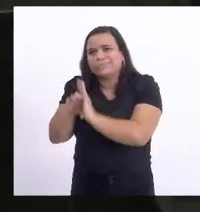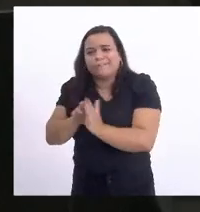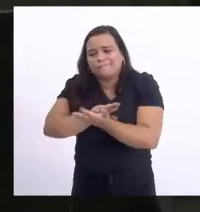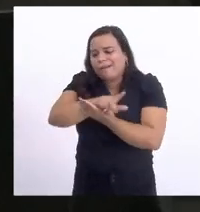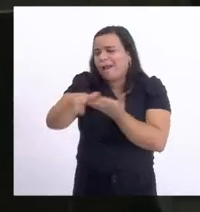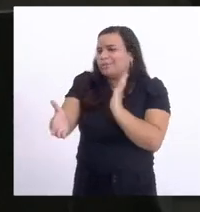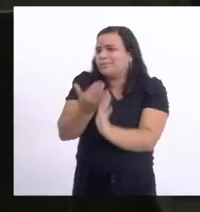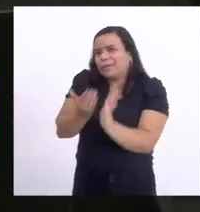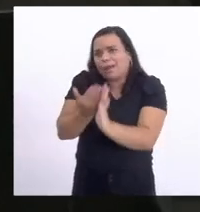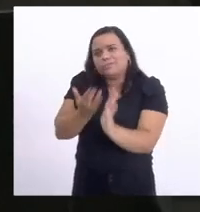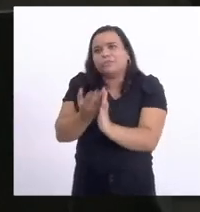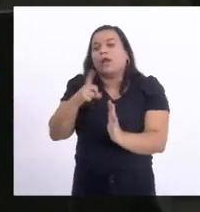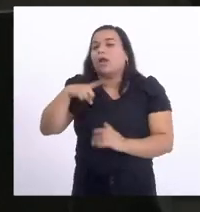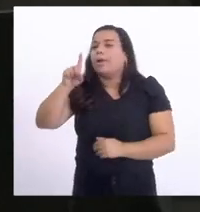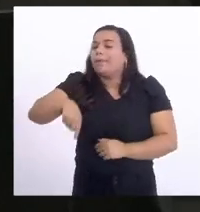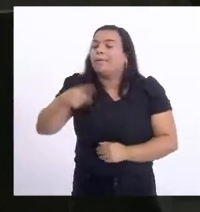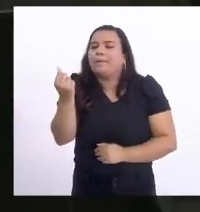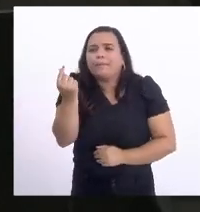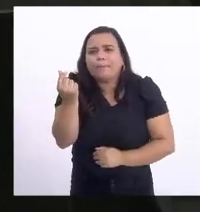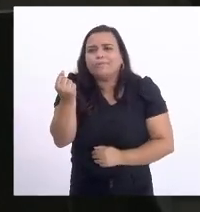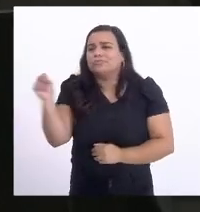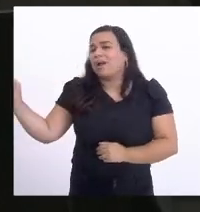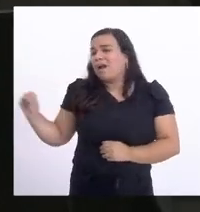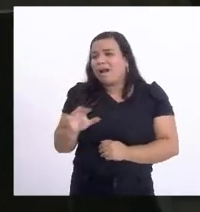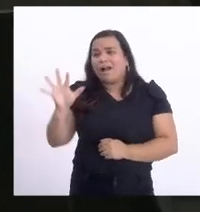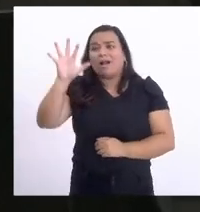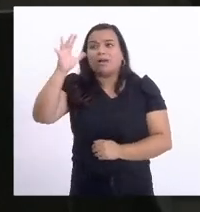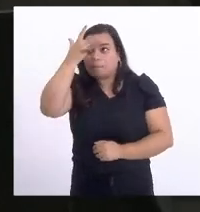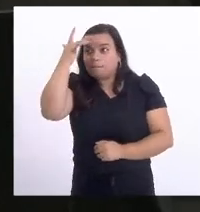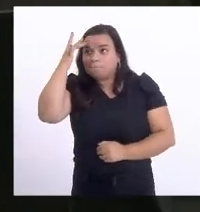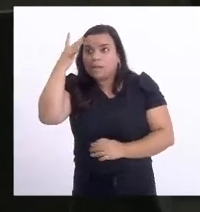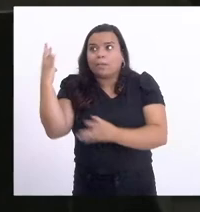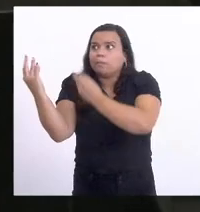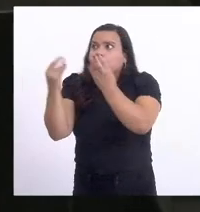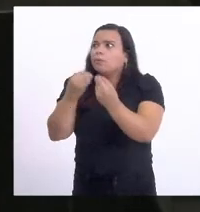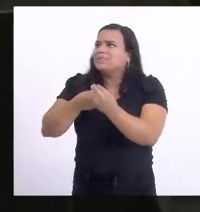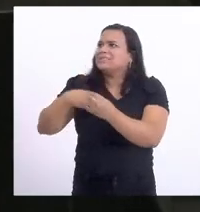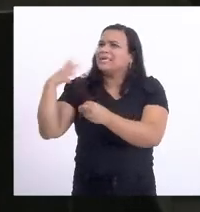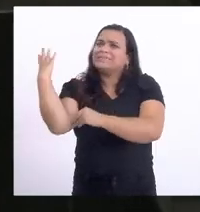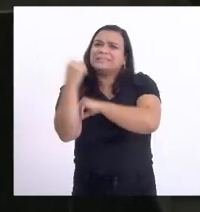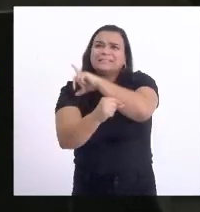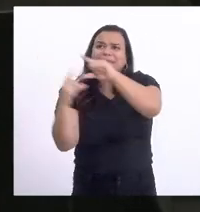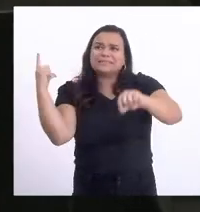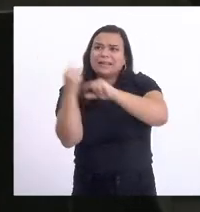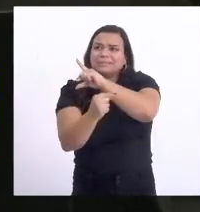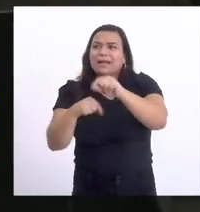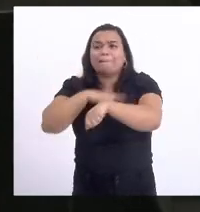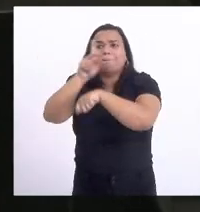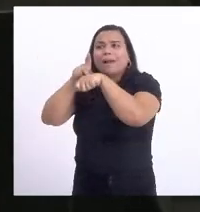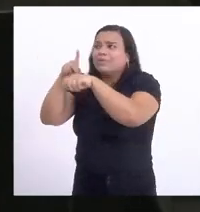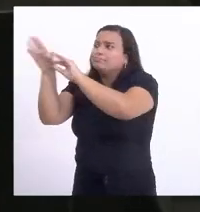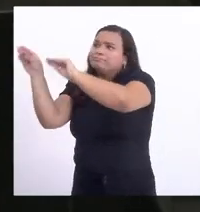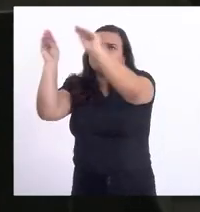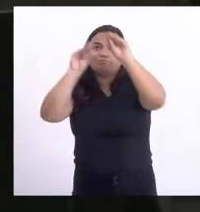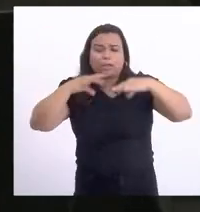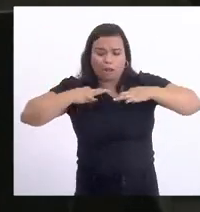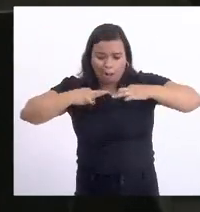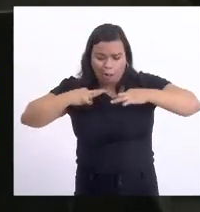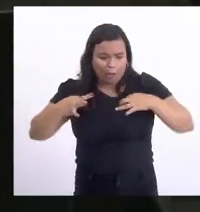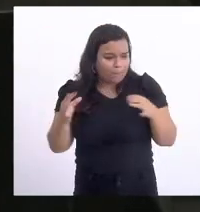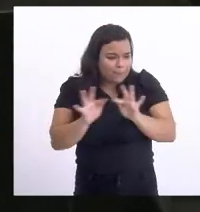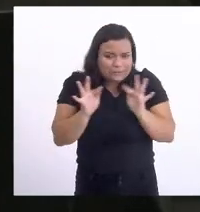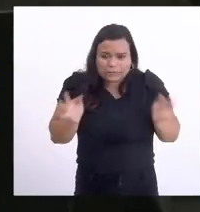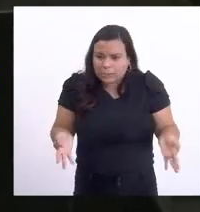muito oneroso para aqueles que muitas vezes saem de seu país apenas com a roupa do corpo e com a vida em